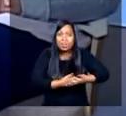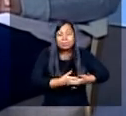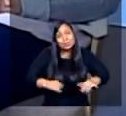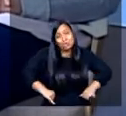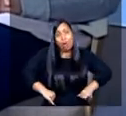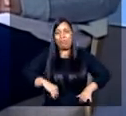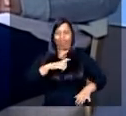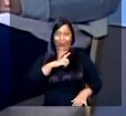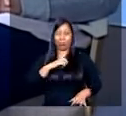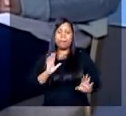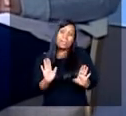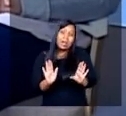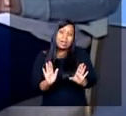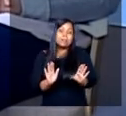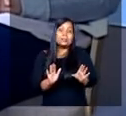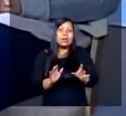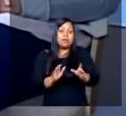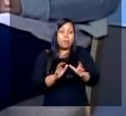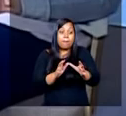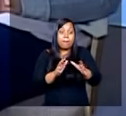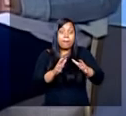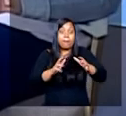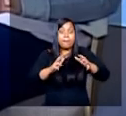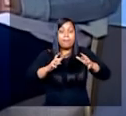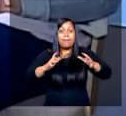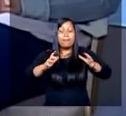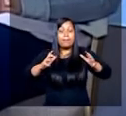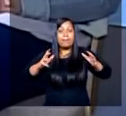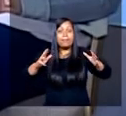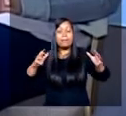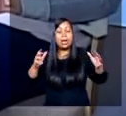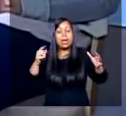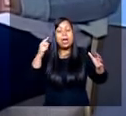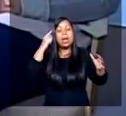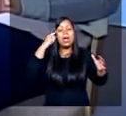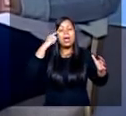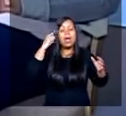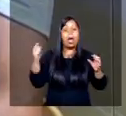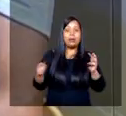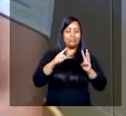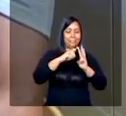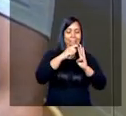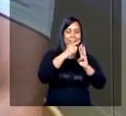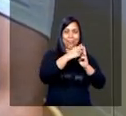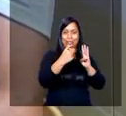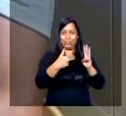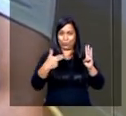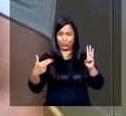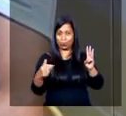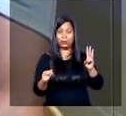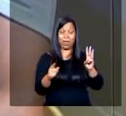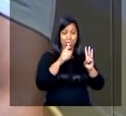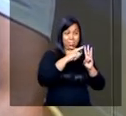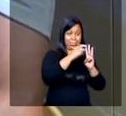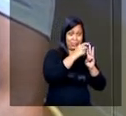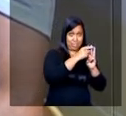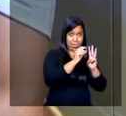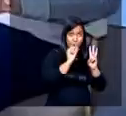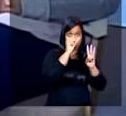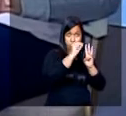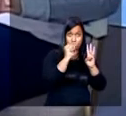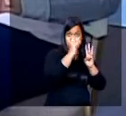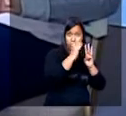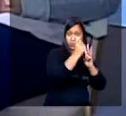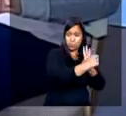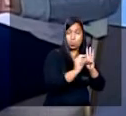sofrimento. Só que ele foi tomando uma dimensão, né, que a gente bolou, então, um tripé, né? O projeto hoje tem um tripé, né? Ele